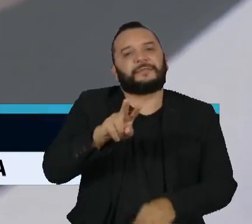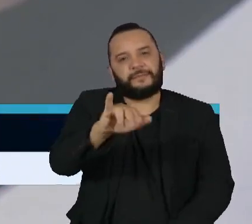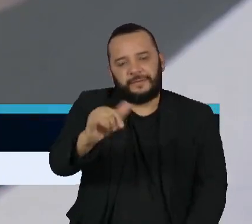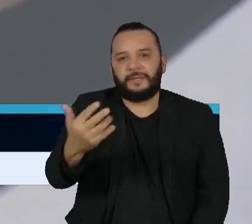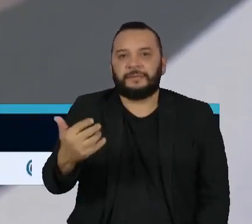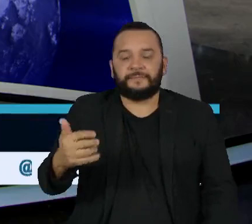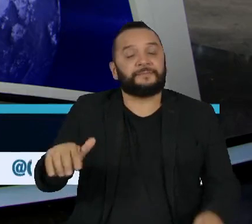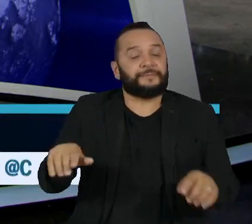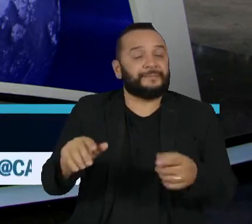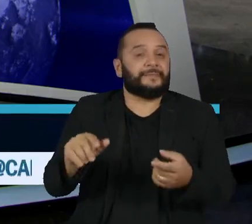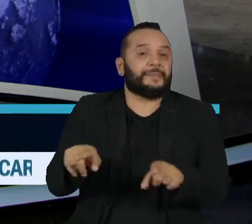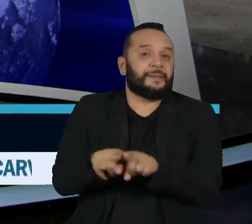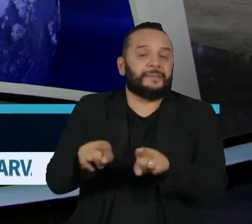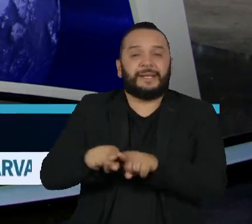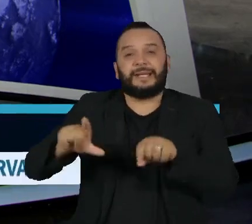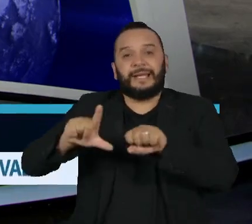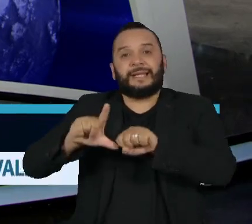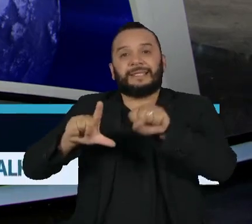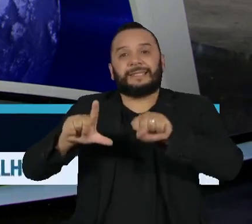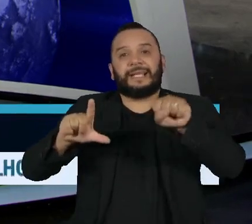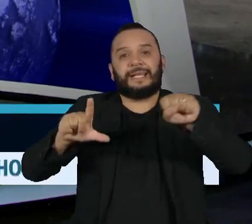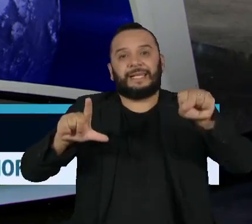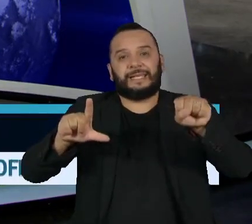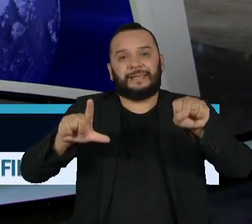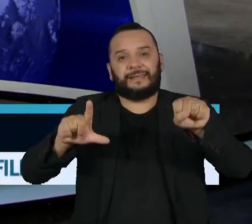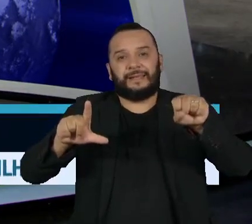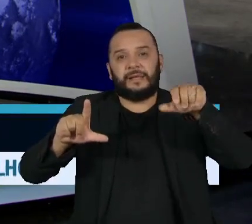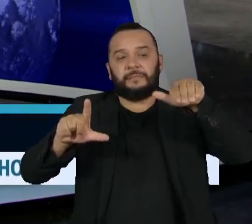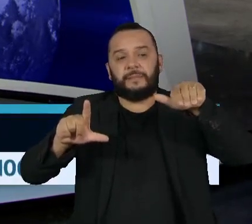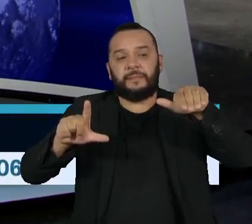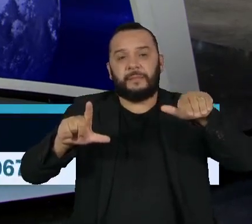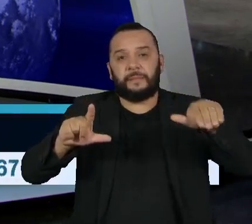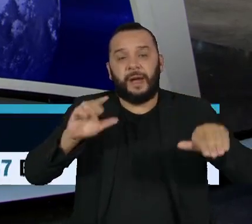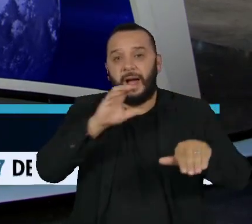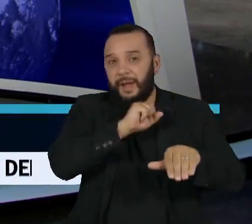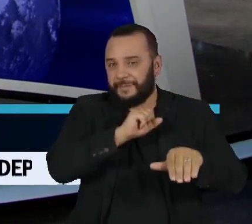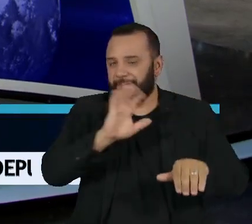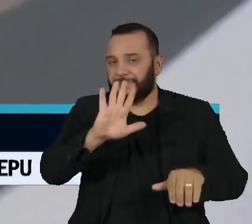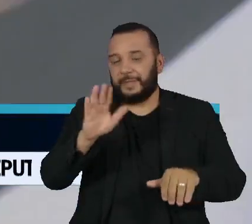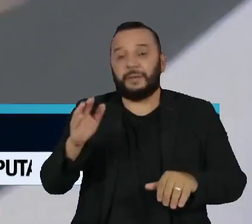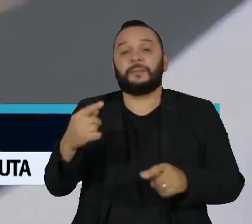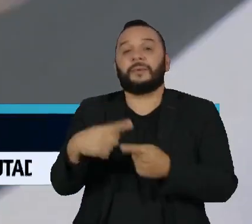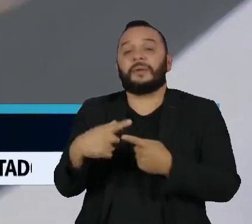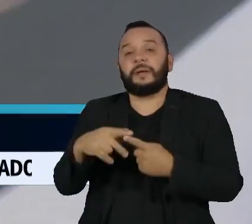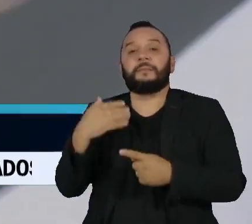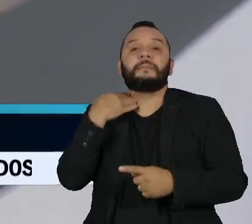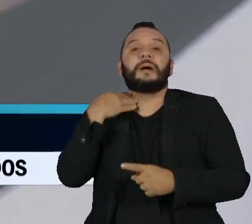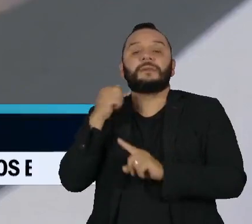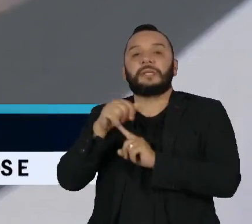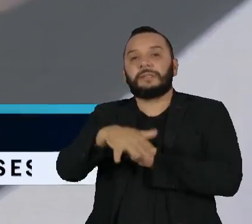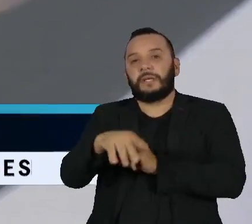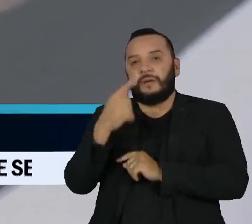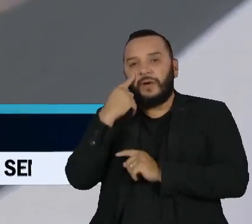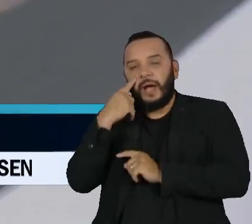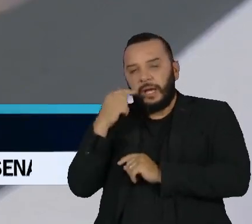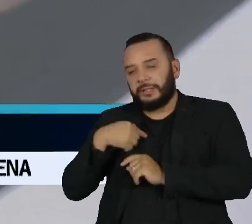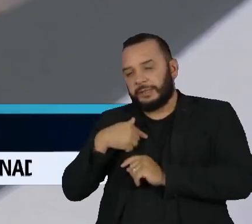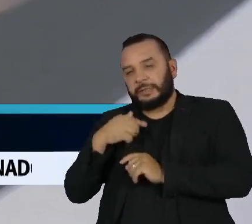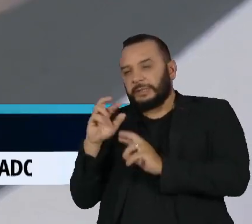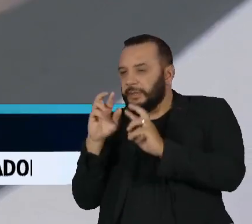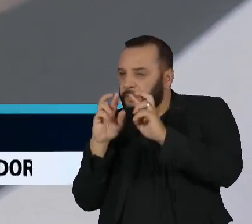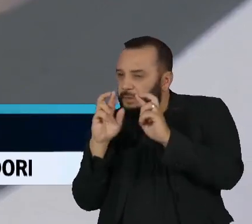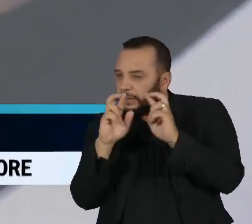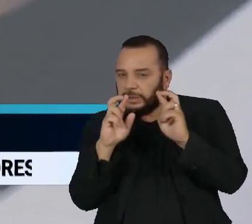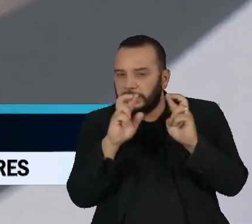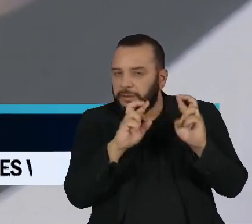queda da Selic muito rápido. Porque agora o Banco Central, ele precisa reavaliar o cenário e se ele ficar muito